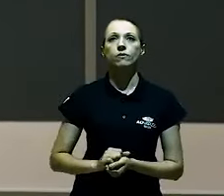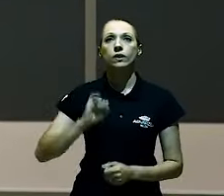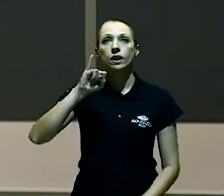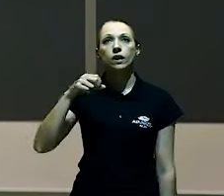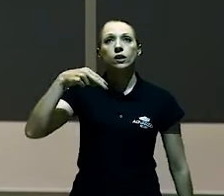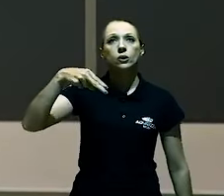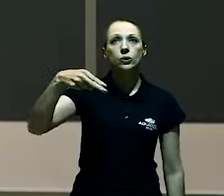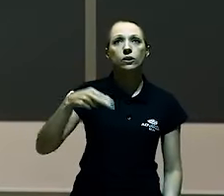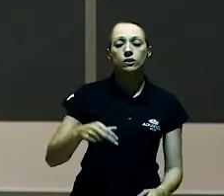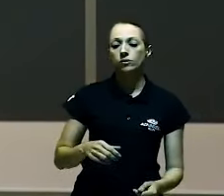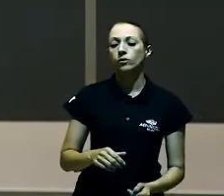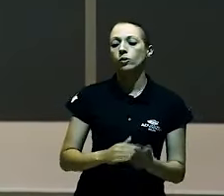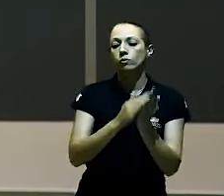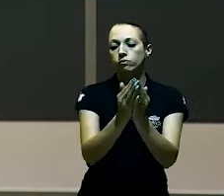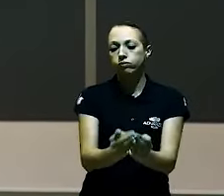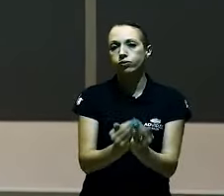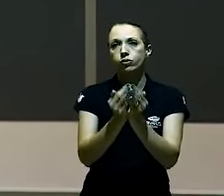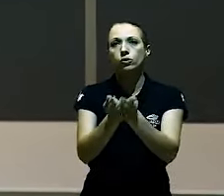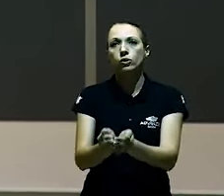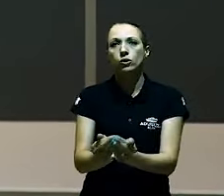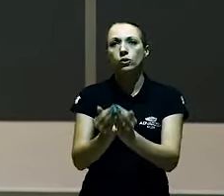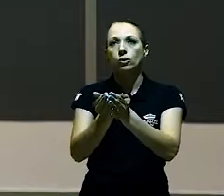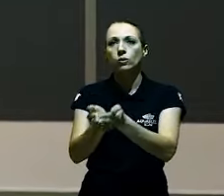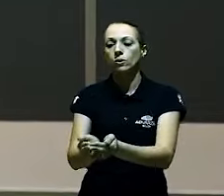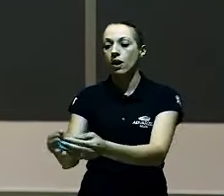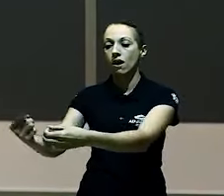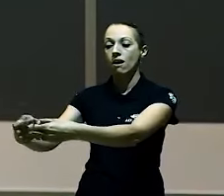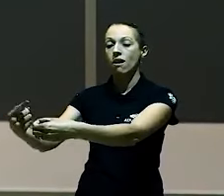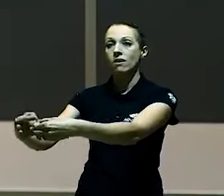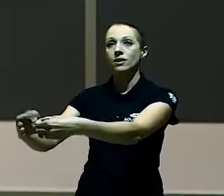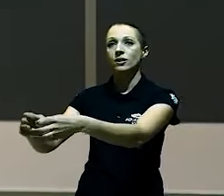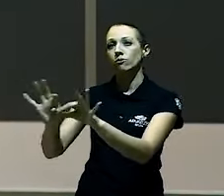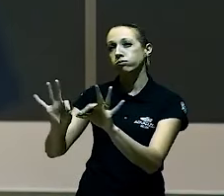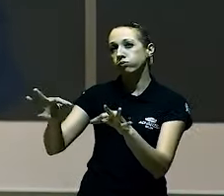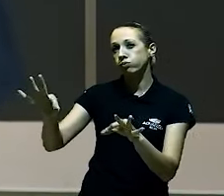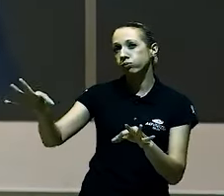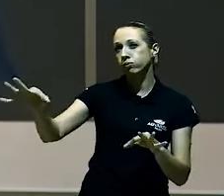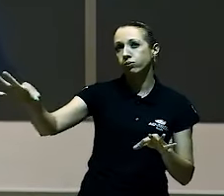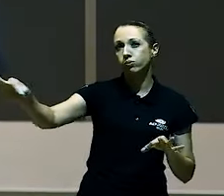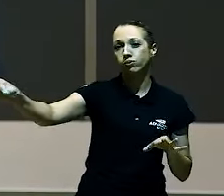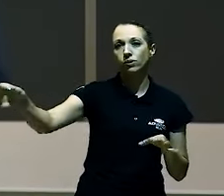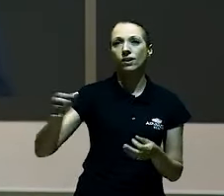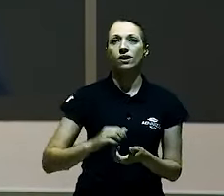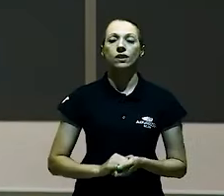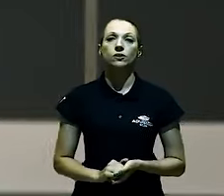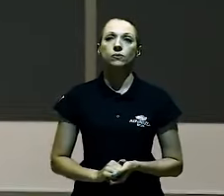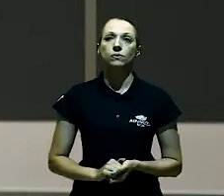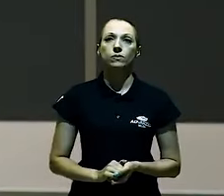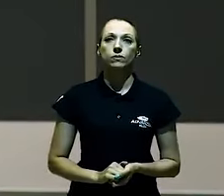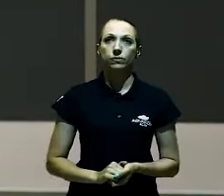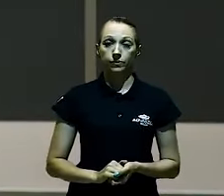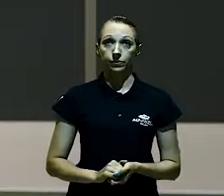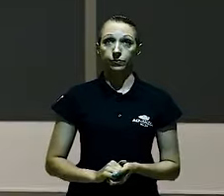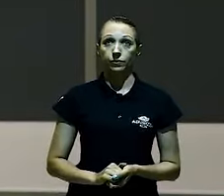passagem para o barco. E eu não entendi muito bem a estrutura do texto hebraico, porque há uma dúvida se ele comprou um lugar no barco, ou se ele pagou caro